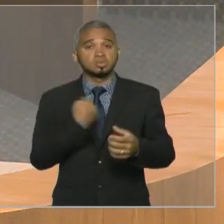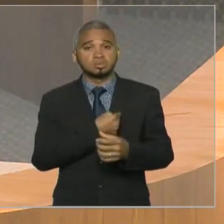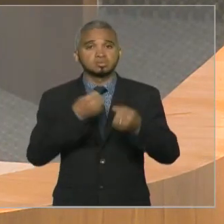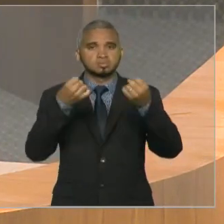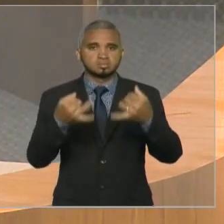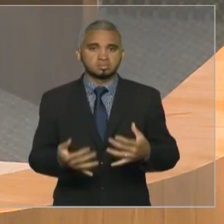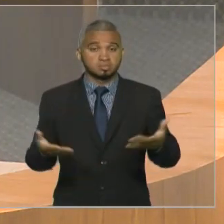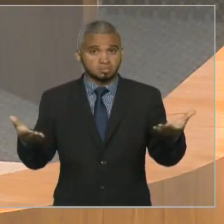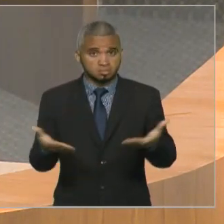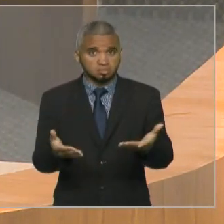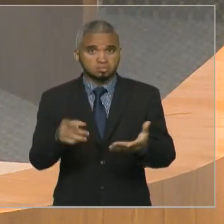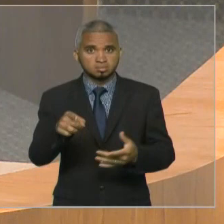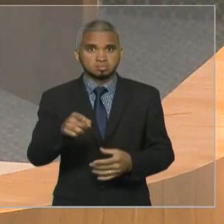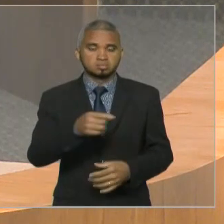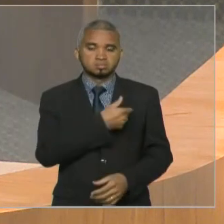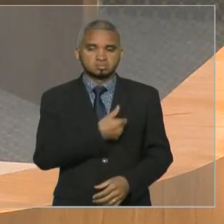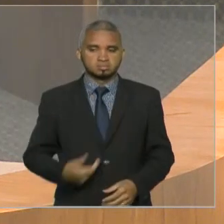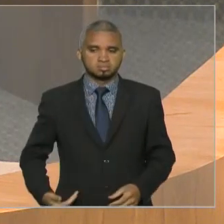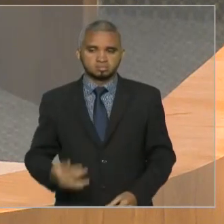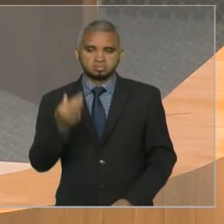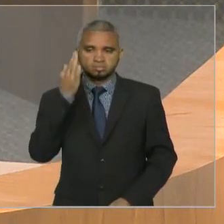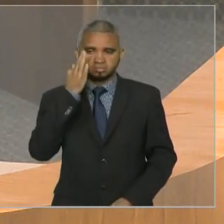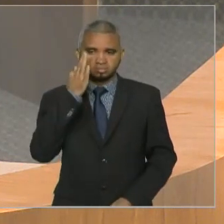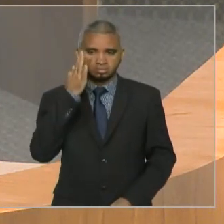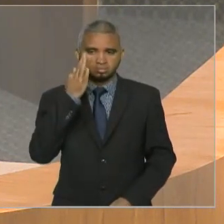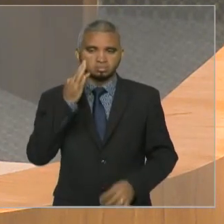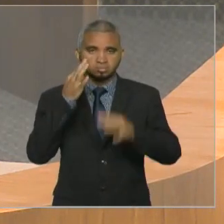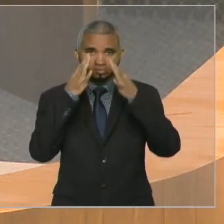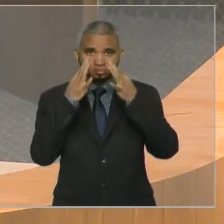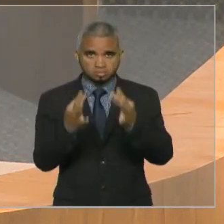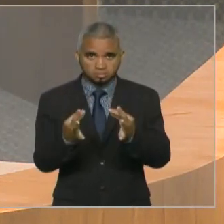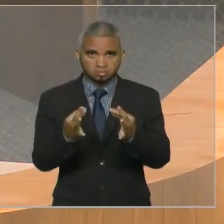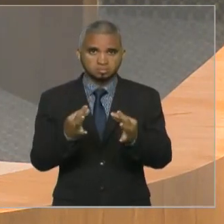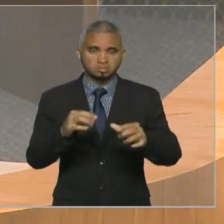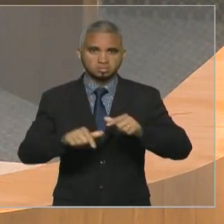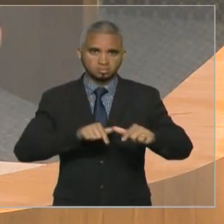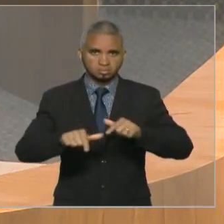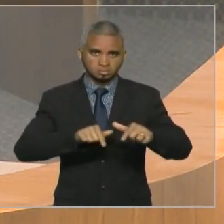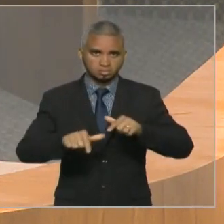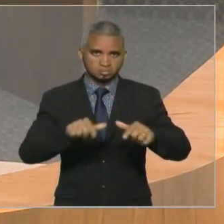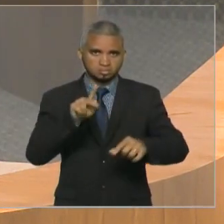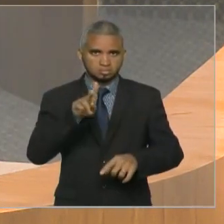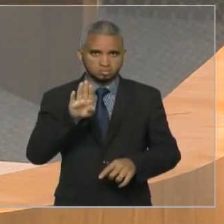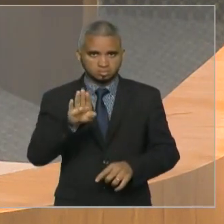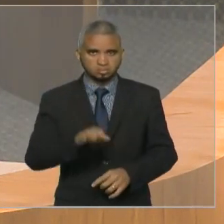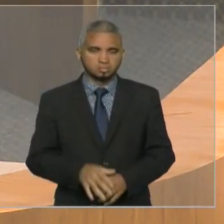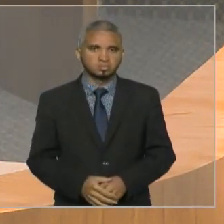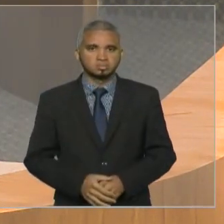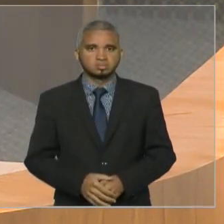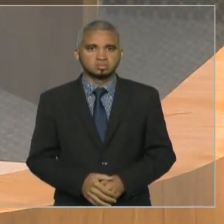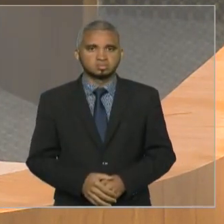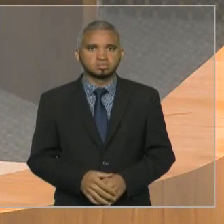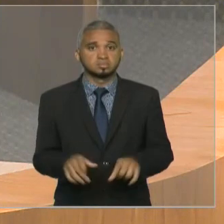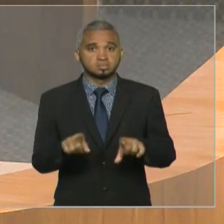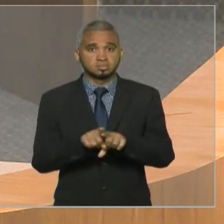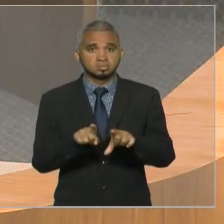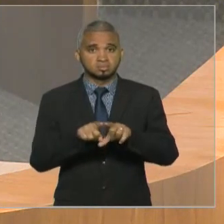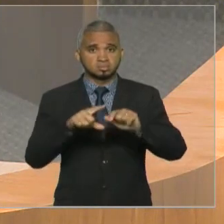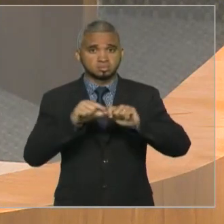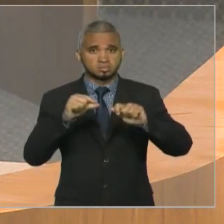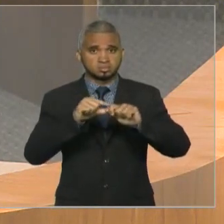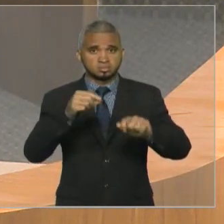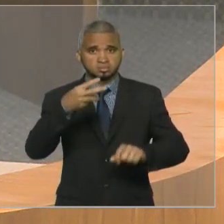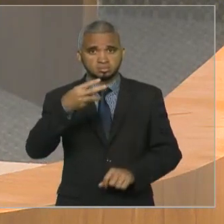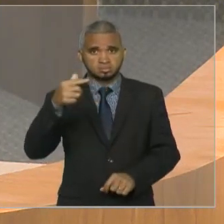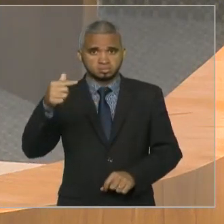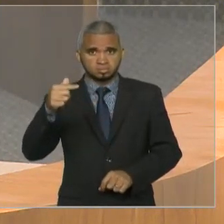Hélio, atenção, atenção com o serviço público. E o que preconiza o artigo 37 da